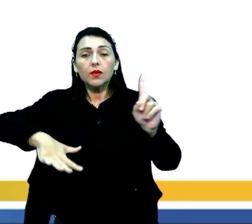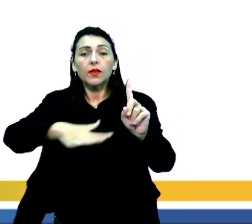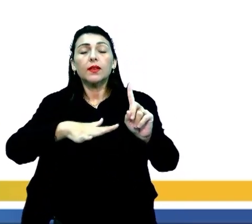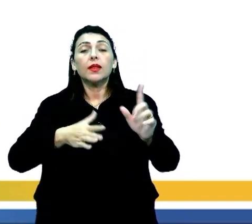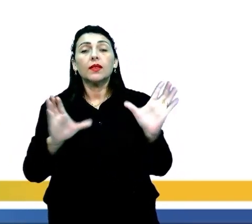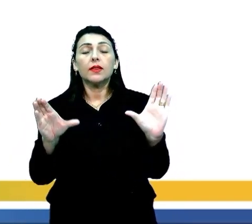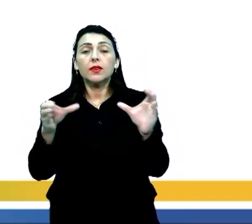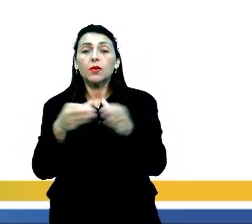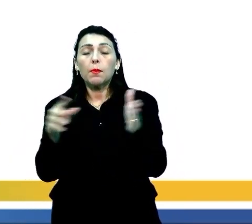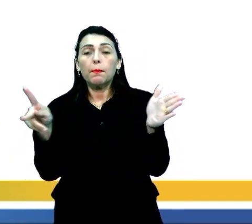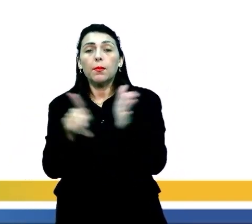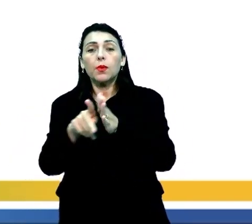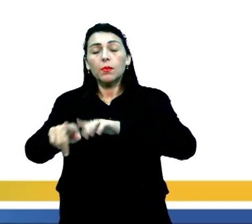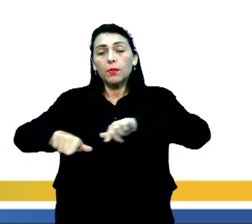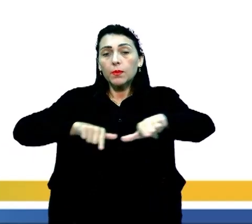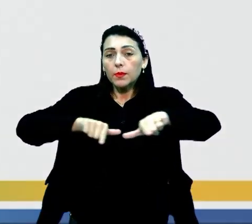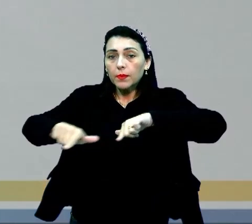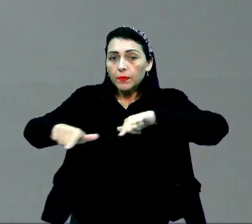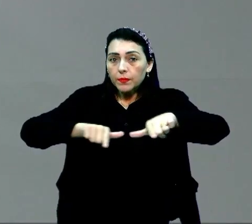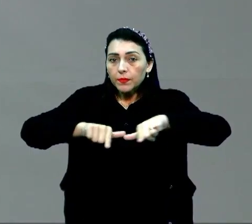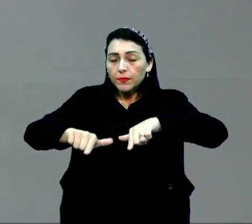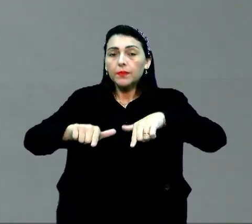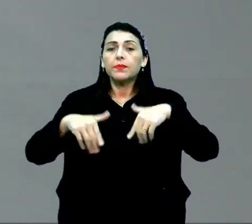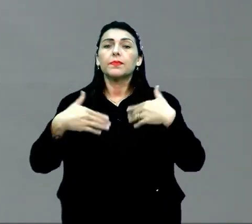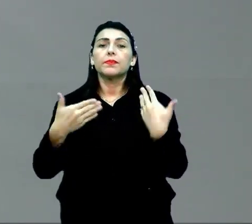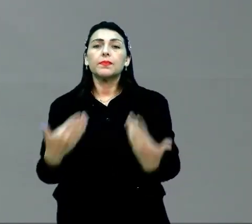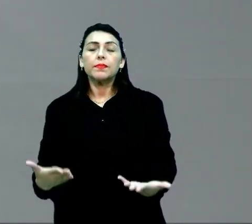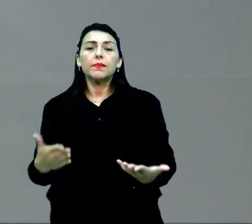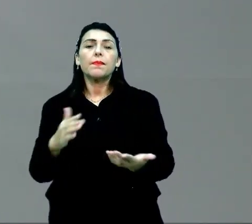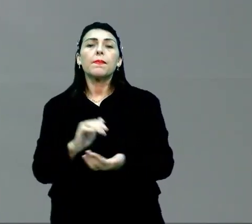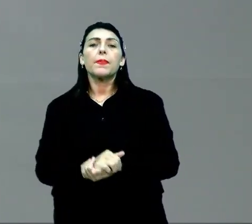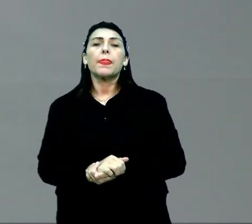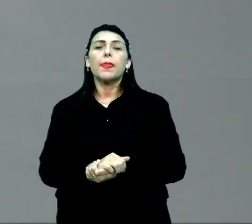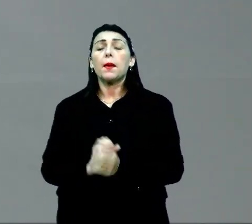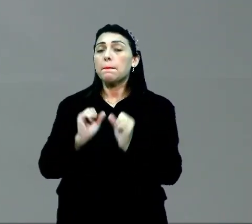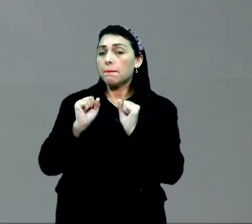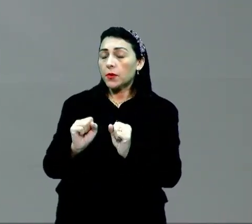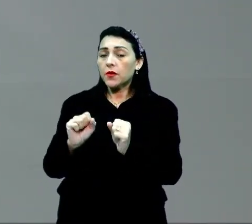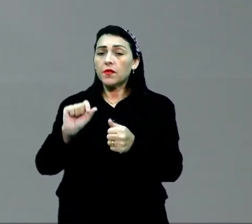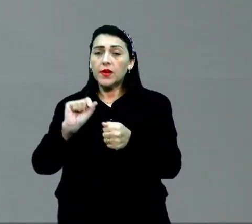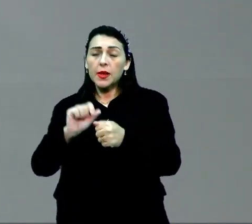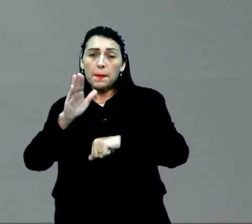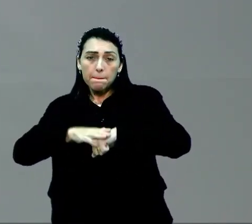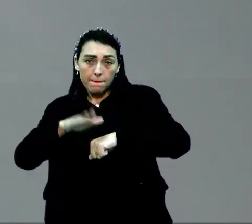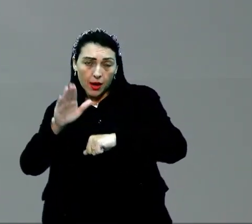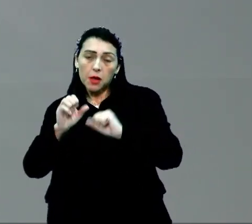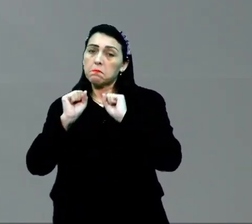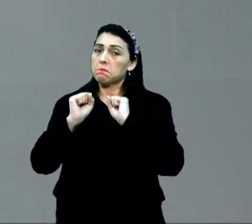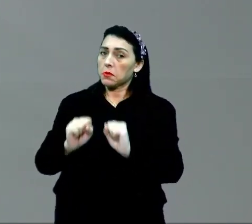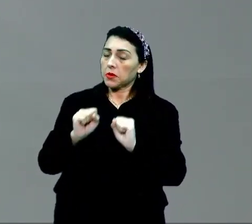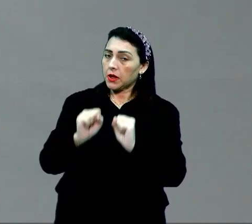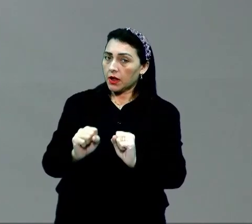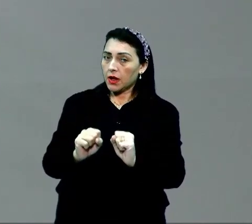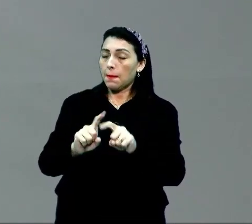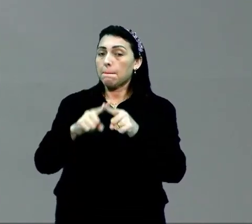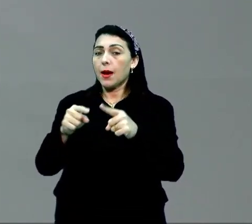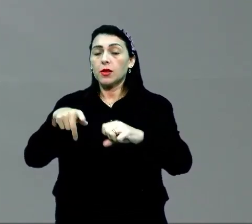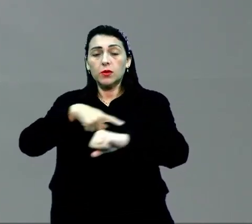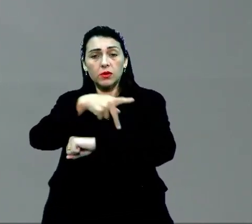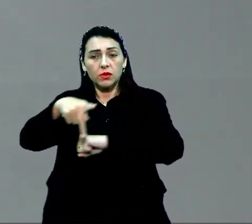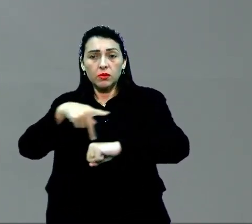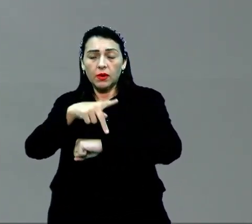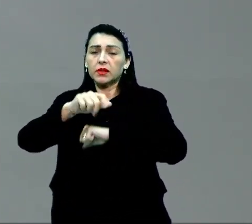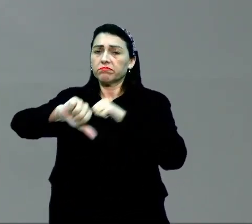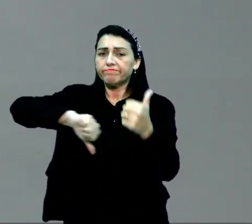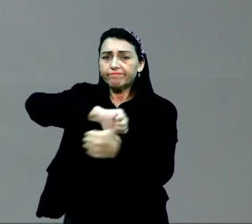grupo, especialmente no ramo laboral. Então, assim, poderíamos fazer mais? Poderíamos. Só que o país está em